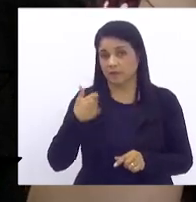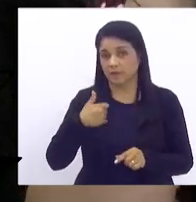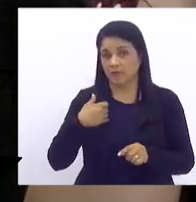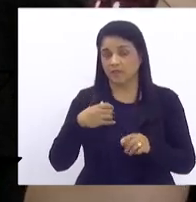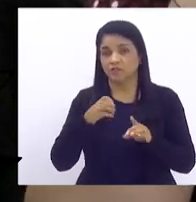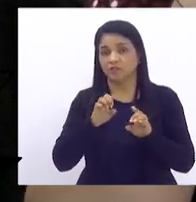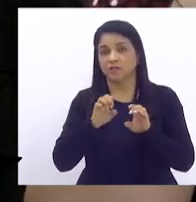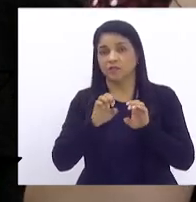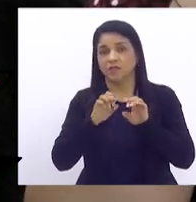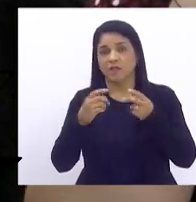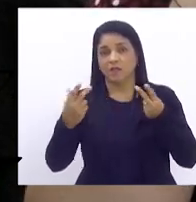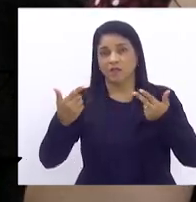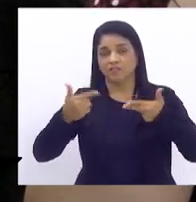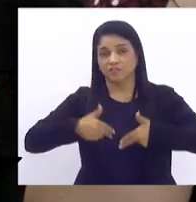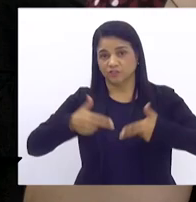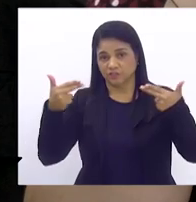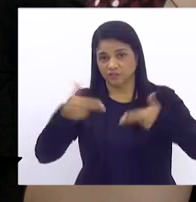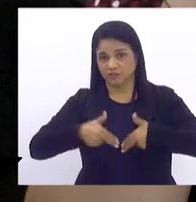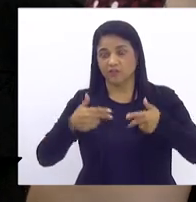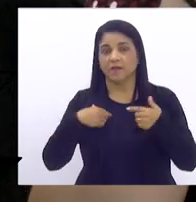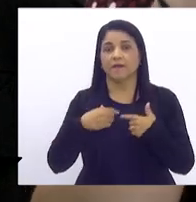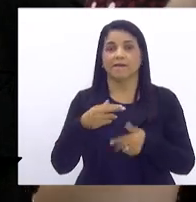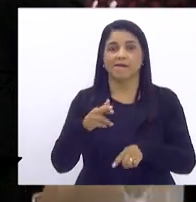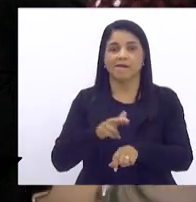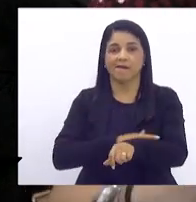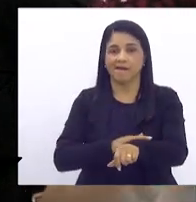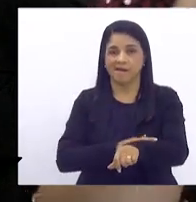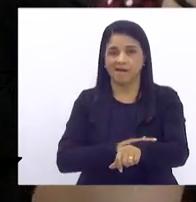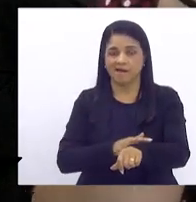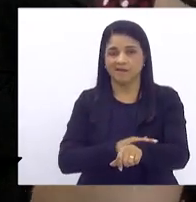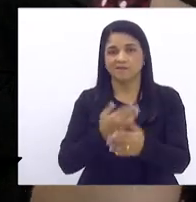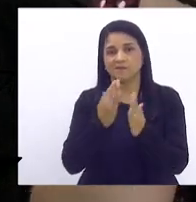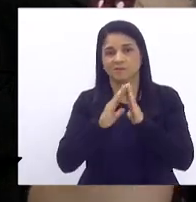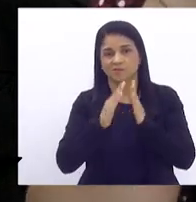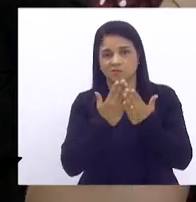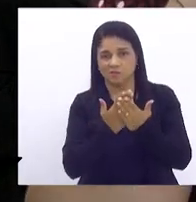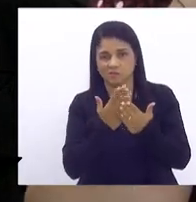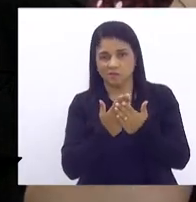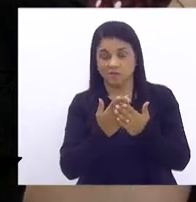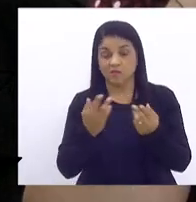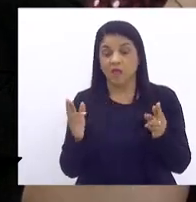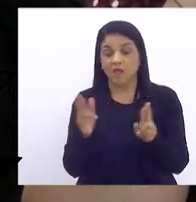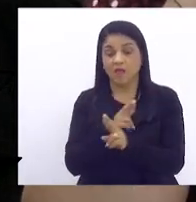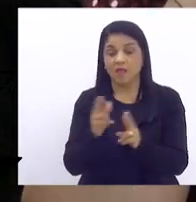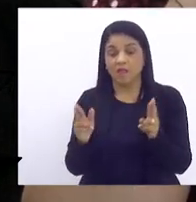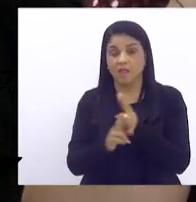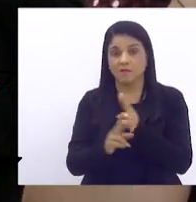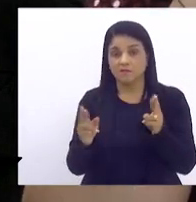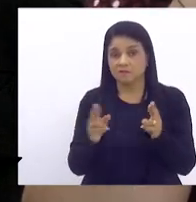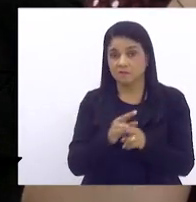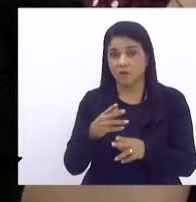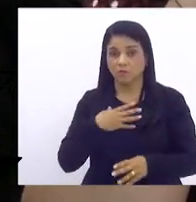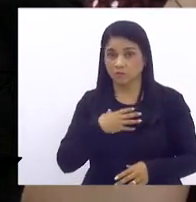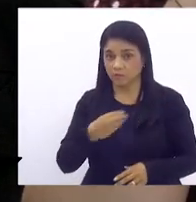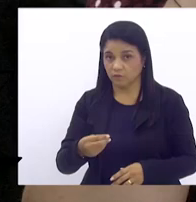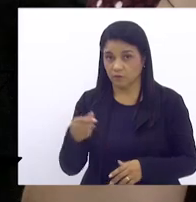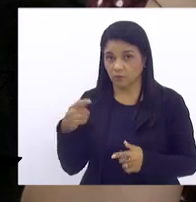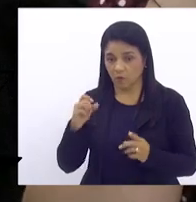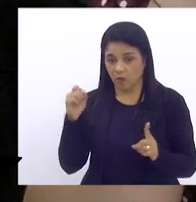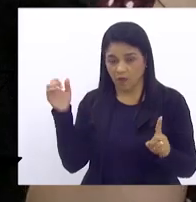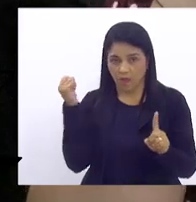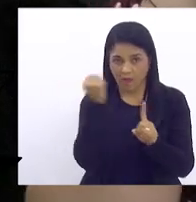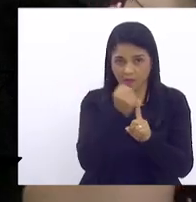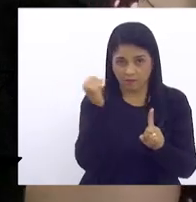etnia, raça, profissão, escolaridade, relação com o agressor dos filhos, com o agressor, religião